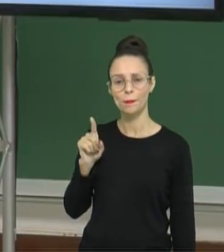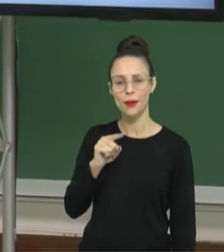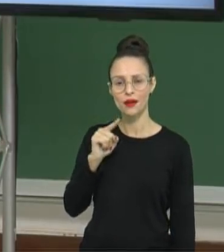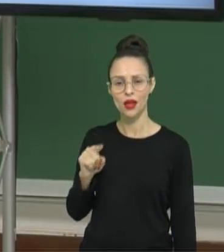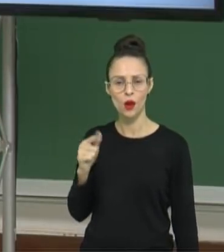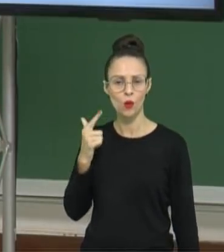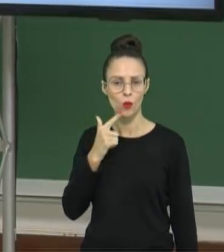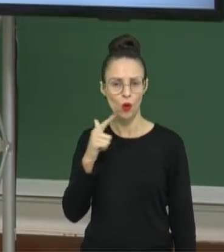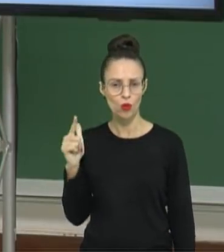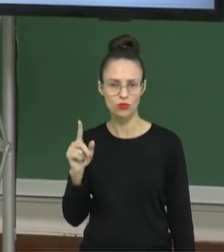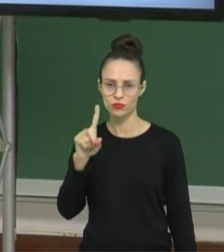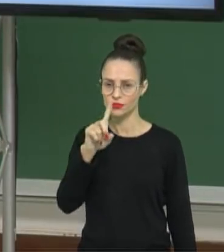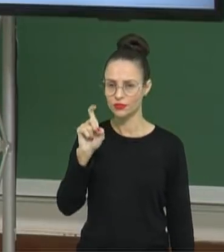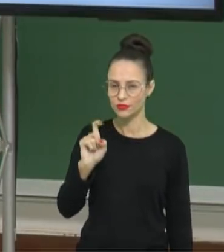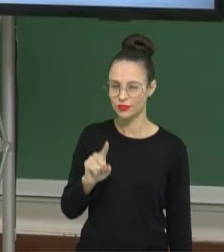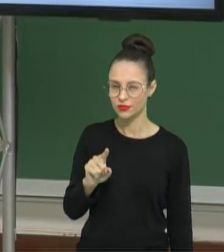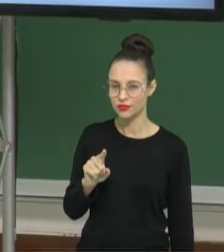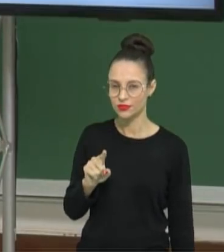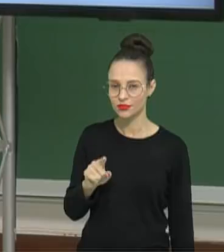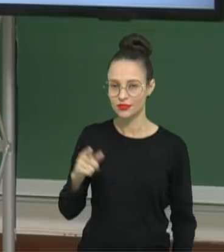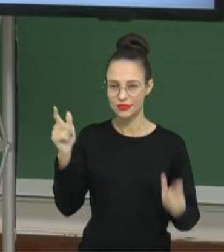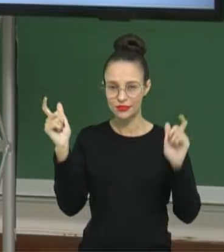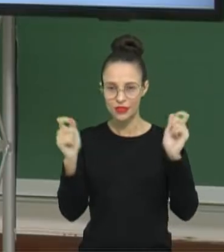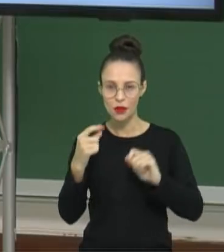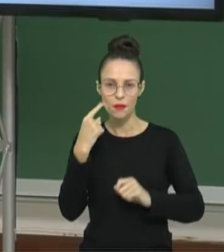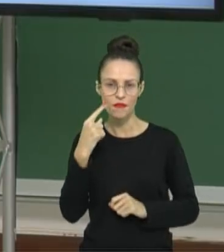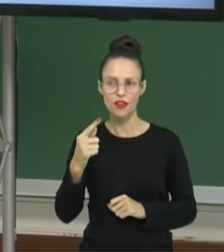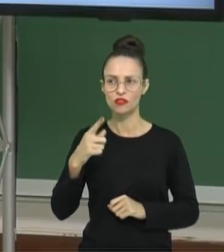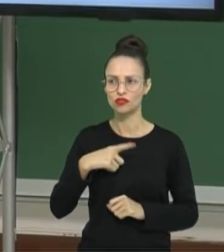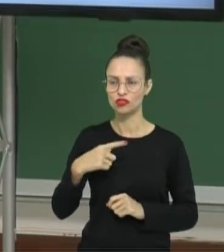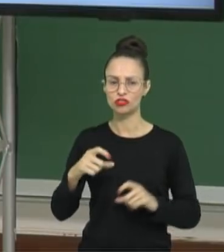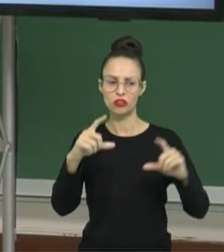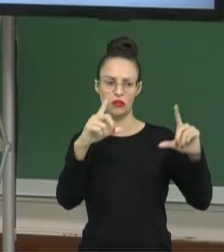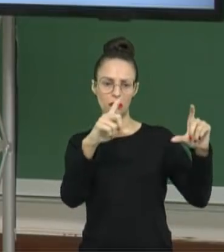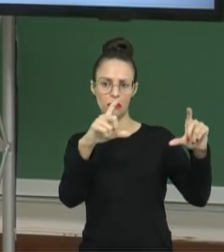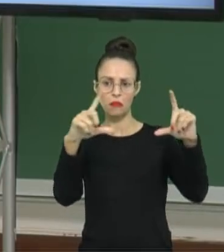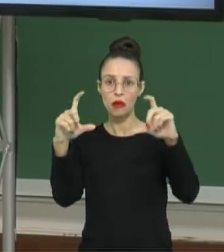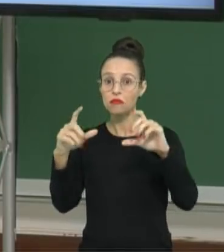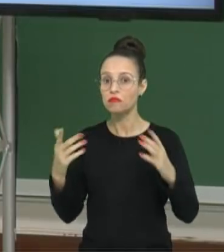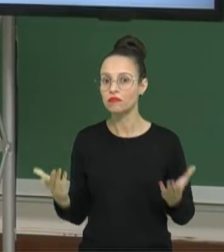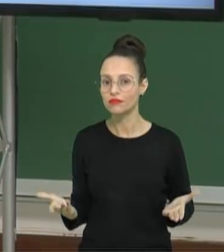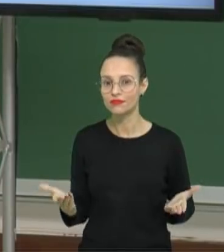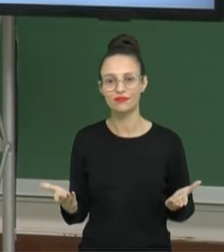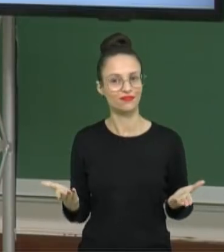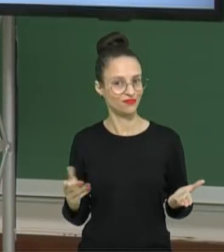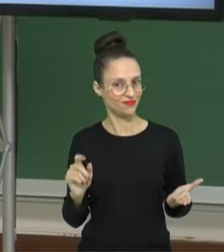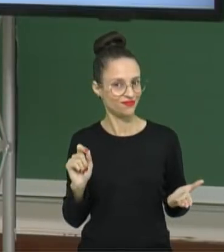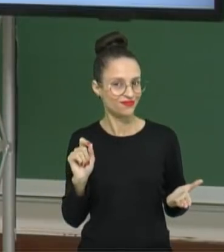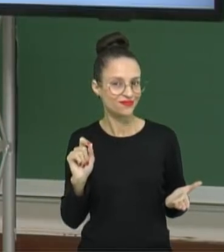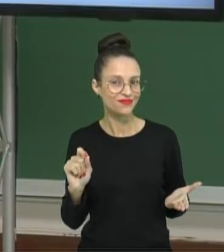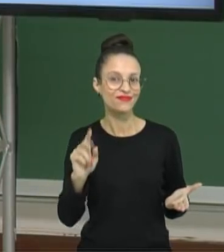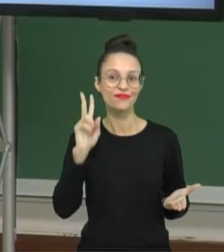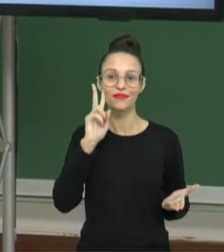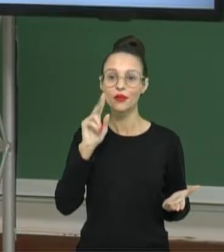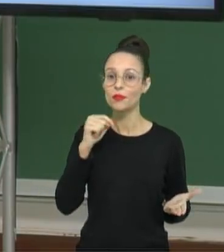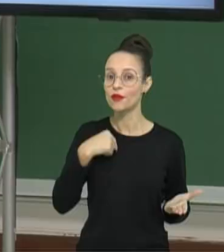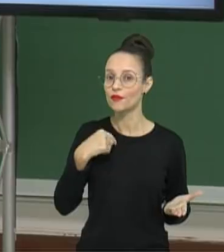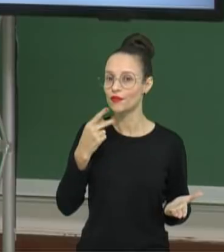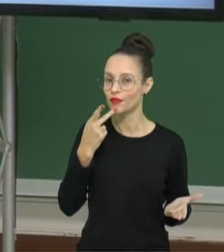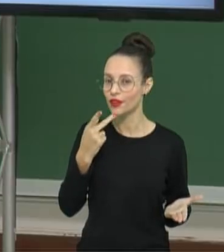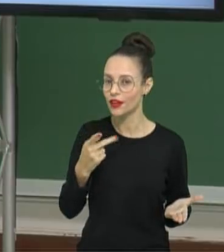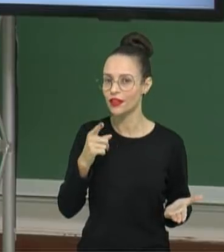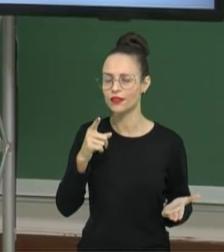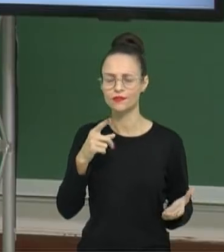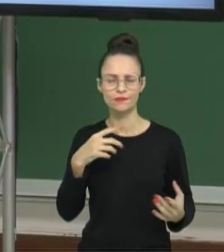pictures, mas será que a gente conseguia ver se ele tinha alguma câmera ali? Pois é, lembra que a teacher disse?